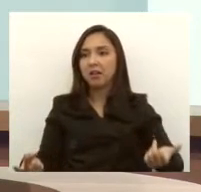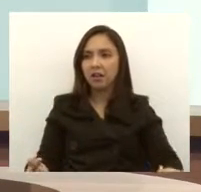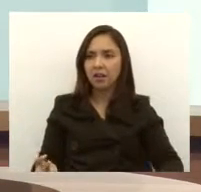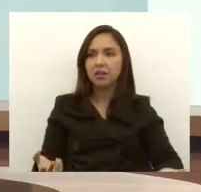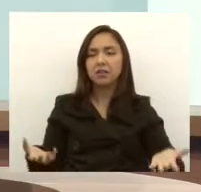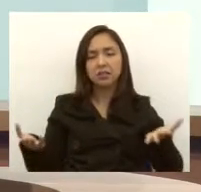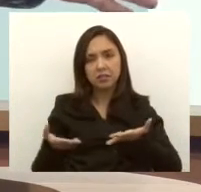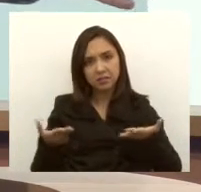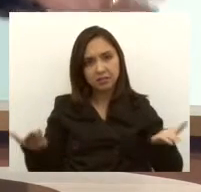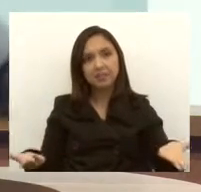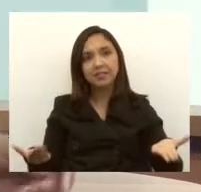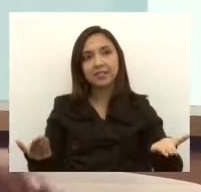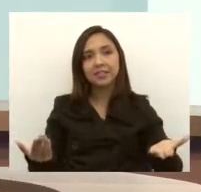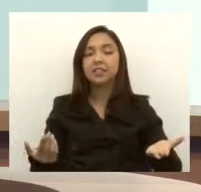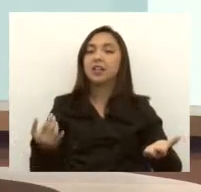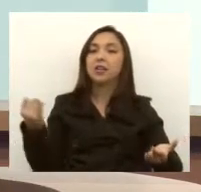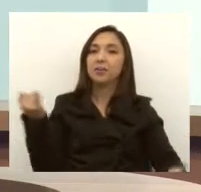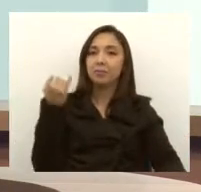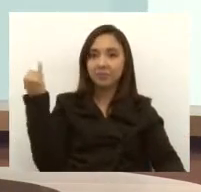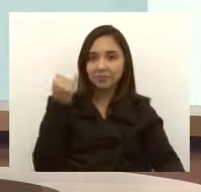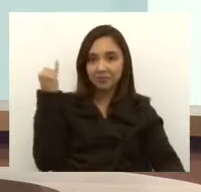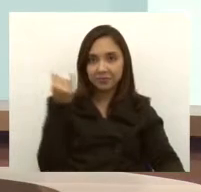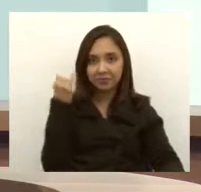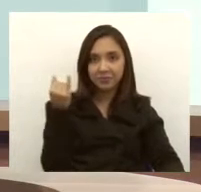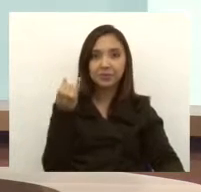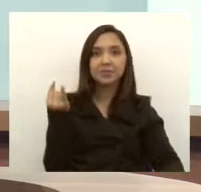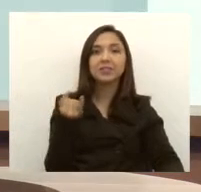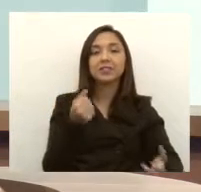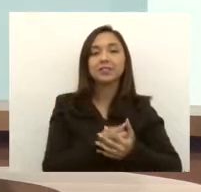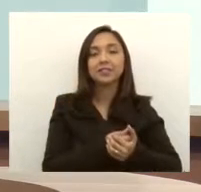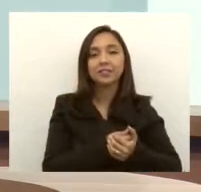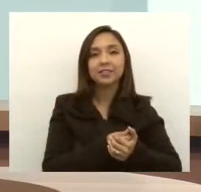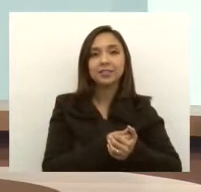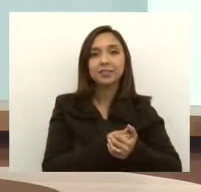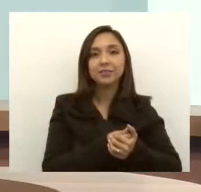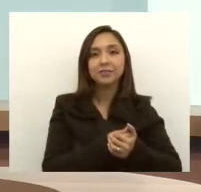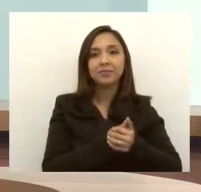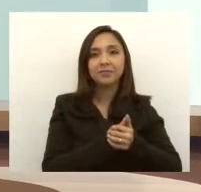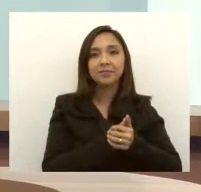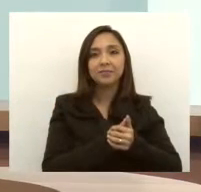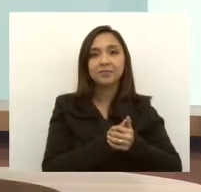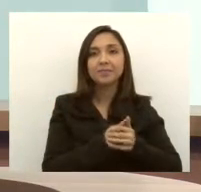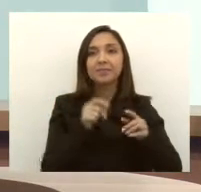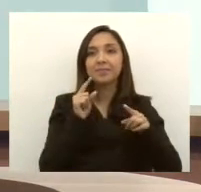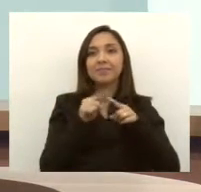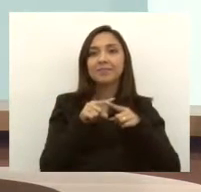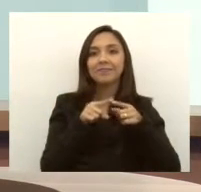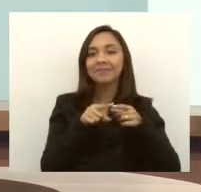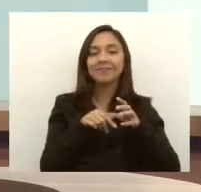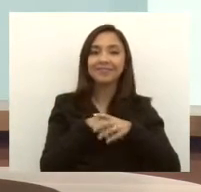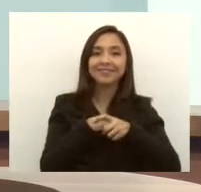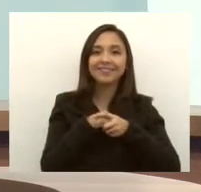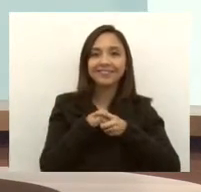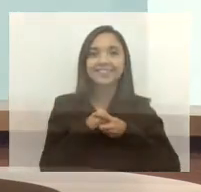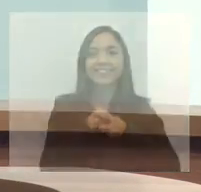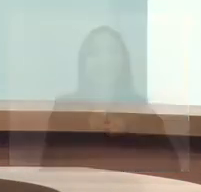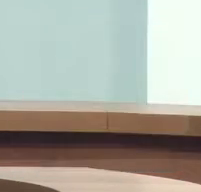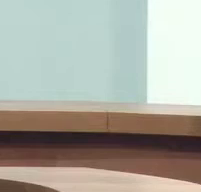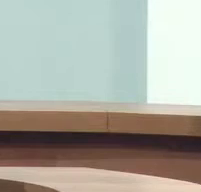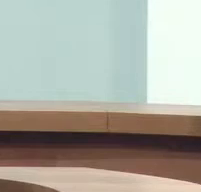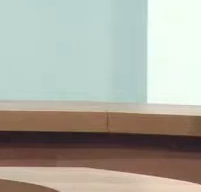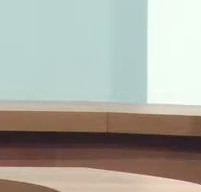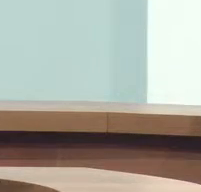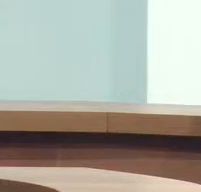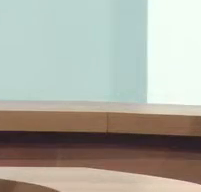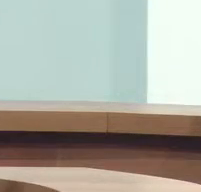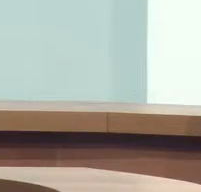acho que aqui é importante o requerimento, tem que discutir sim os problemas da cidade. Coloquei, o Novinho Brasil falou o que